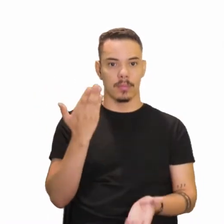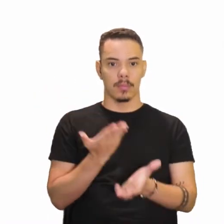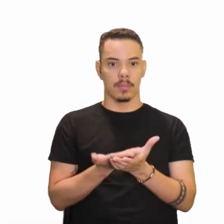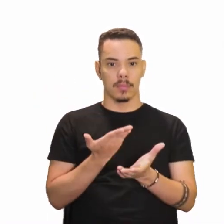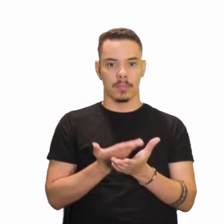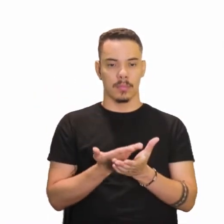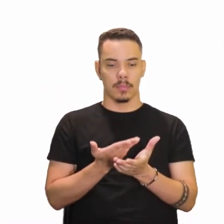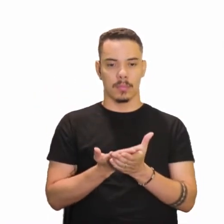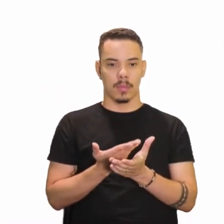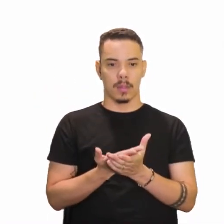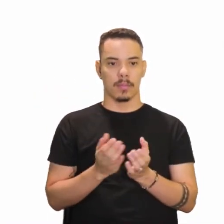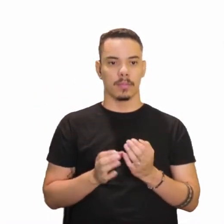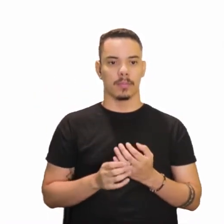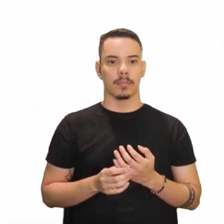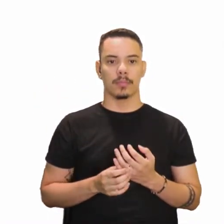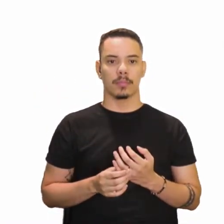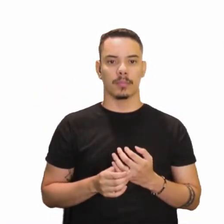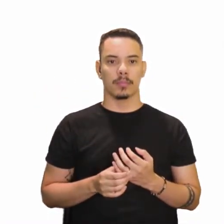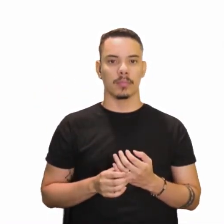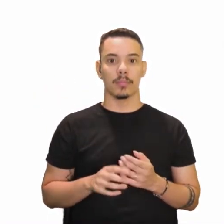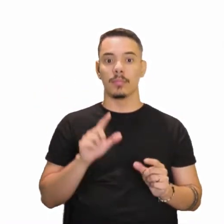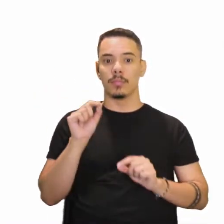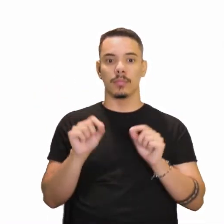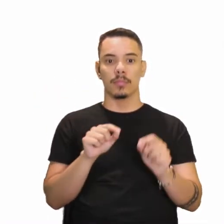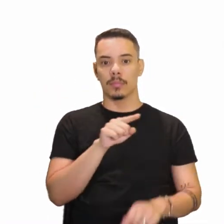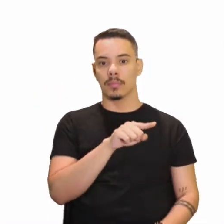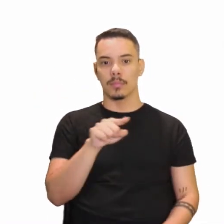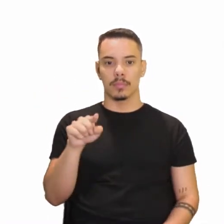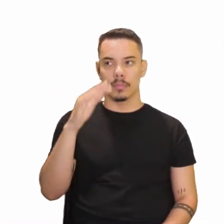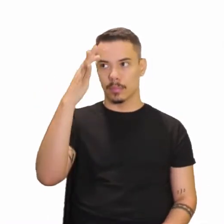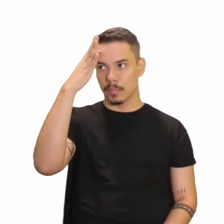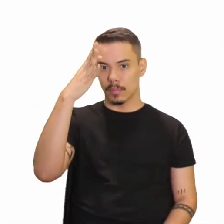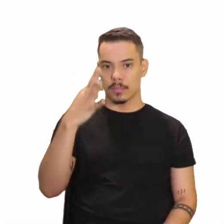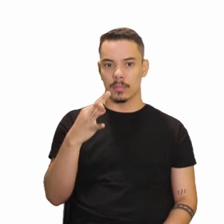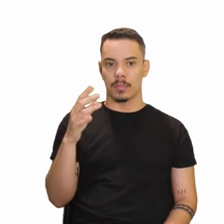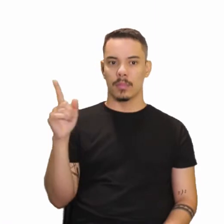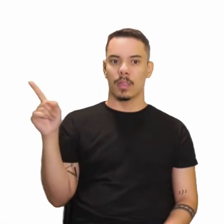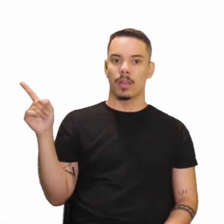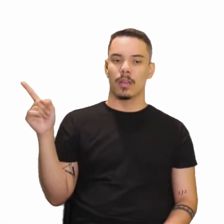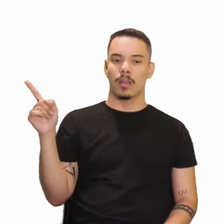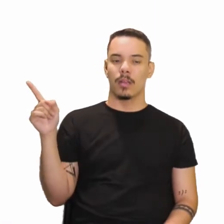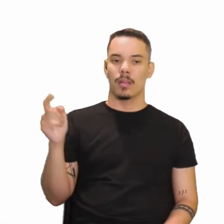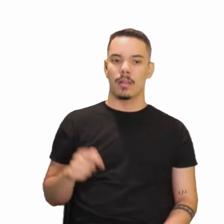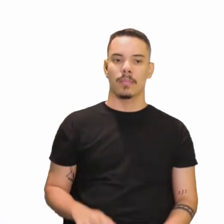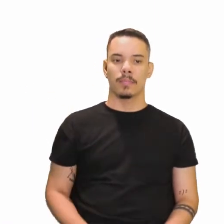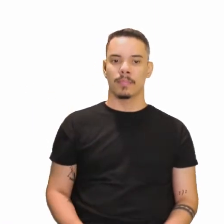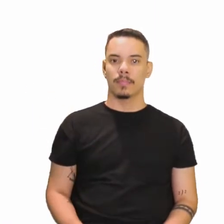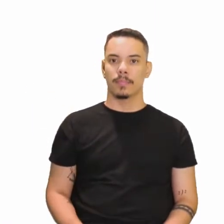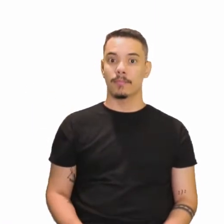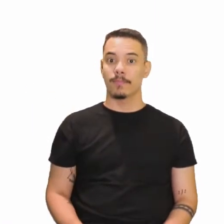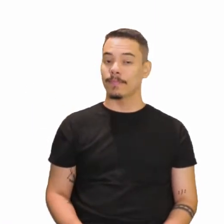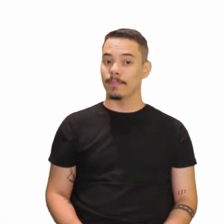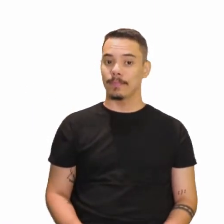aulas que que você entende aqui nessa charge aqui que crítica é essa